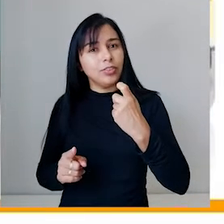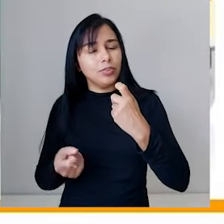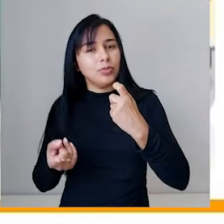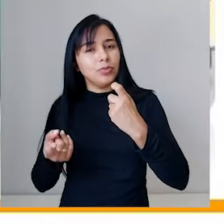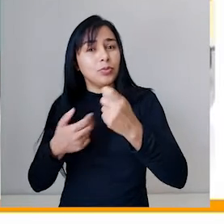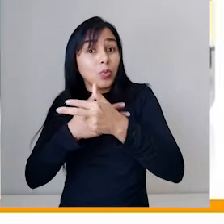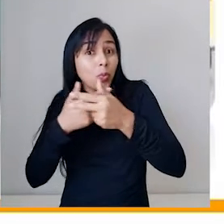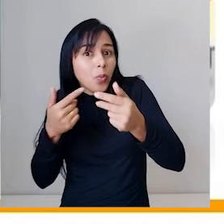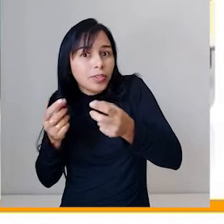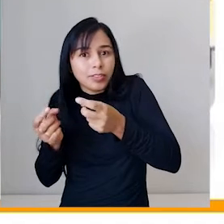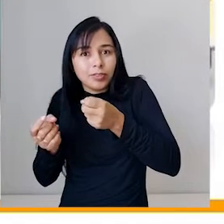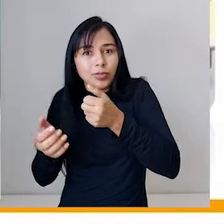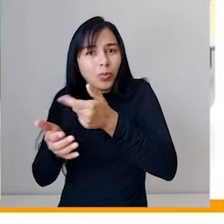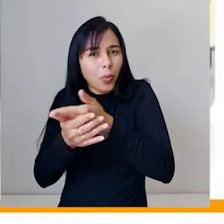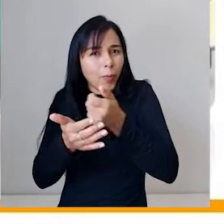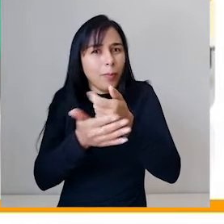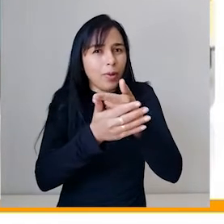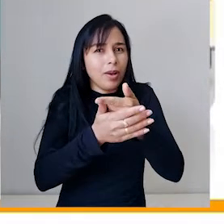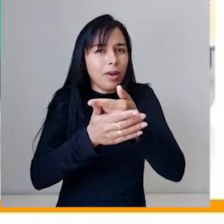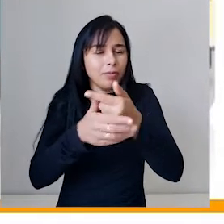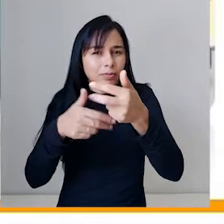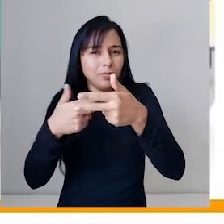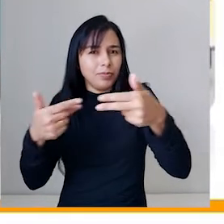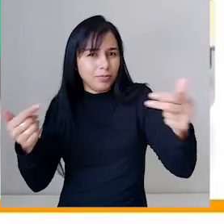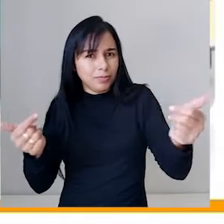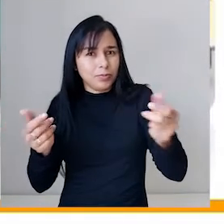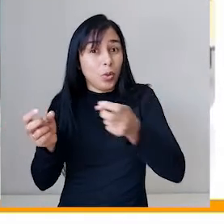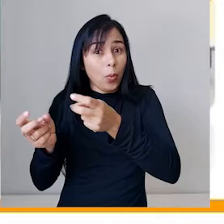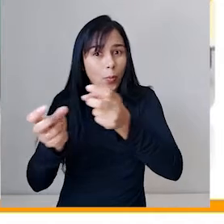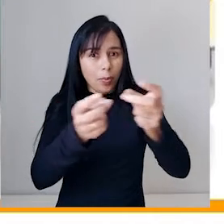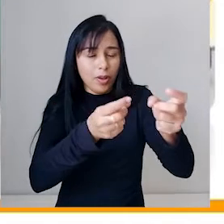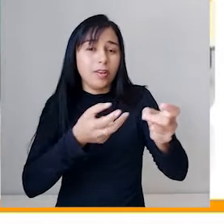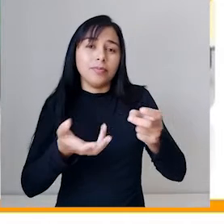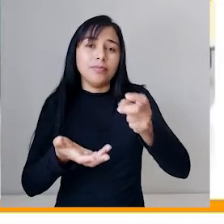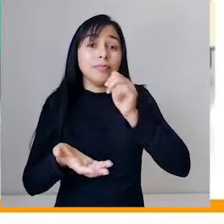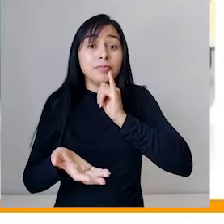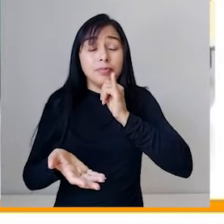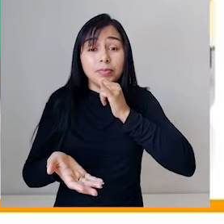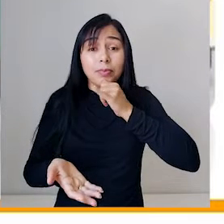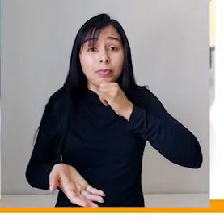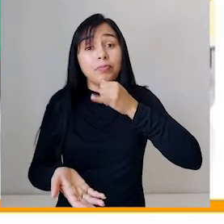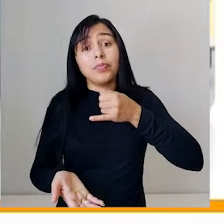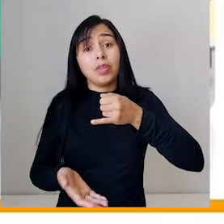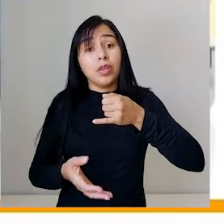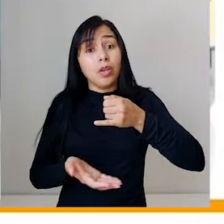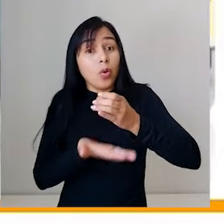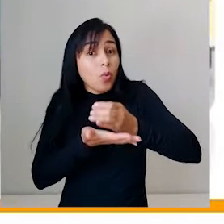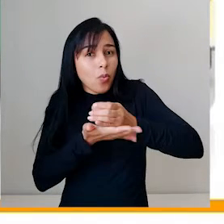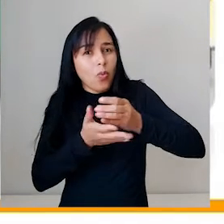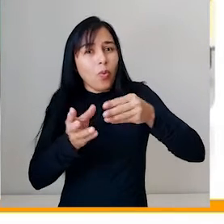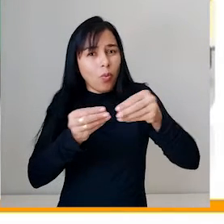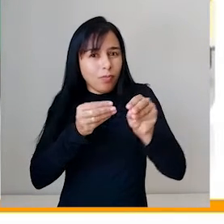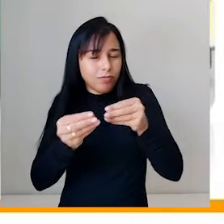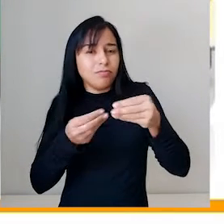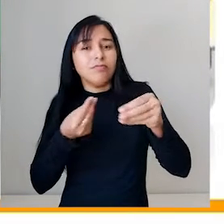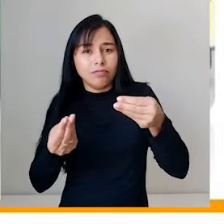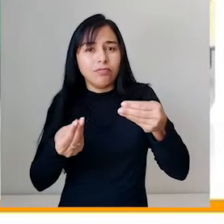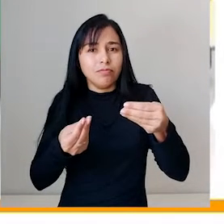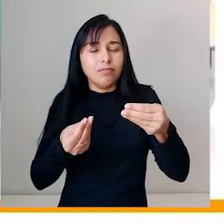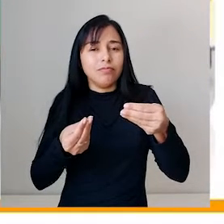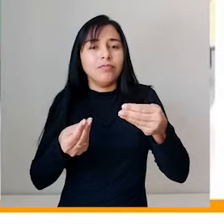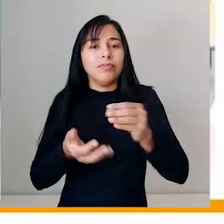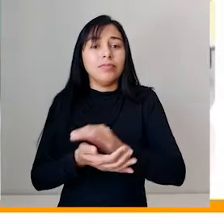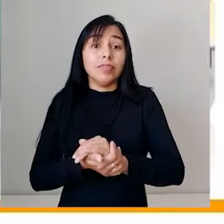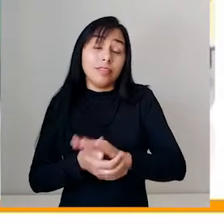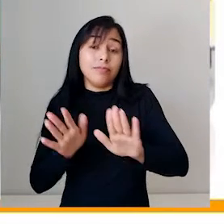comercial, produzido nos estabelecimentos comerciais. Copos descartáveis é um tipo de lixo comercial.